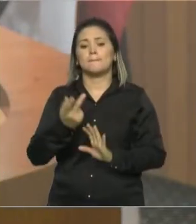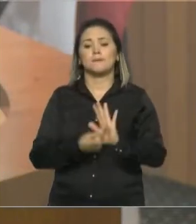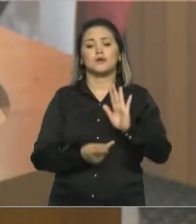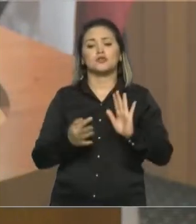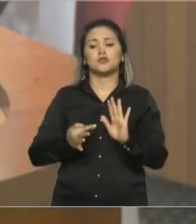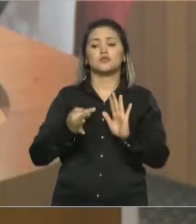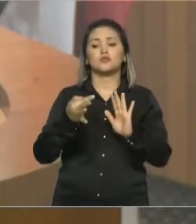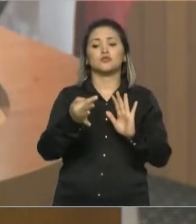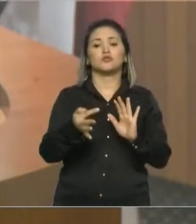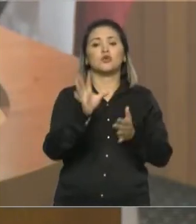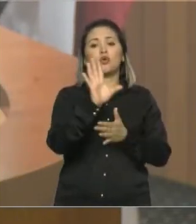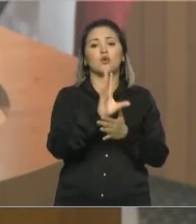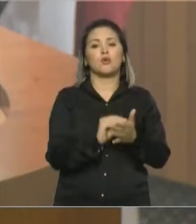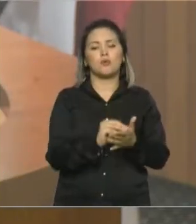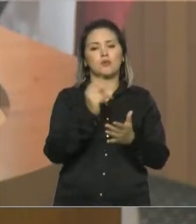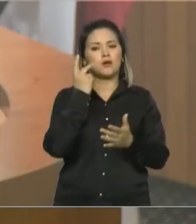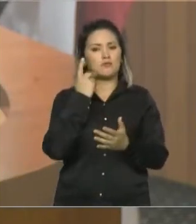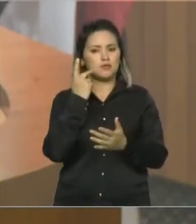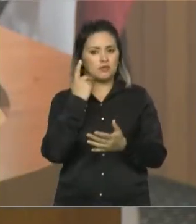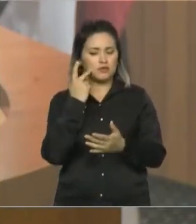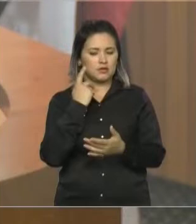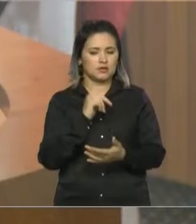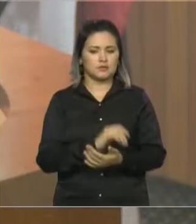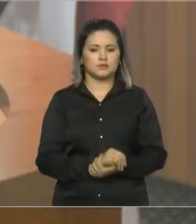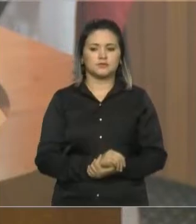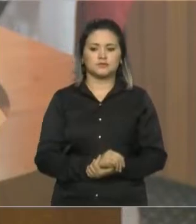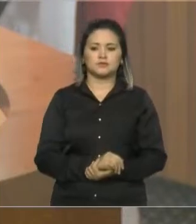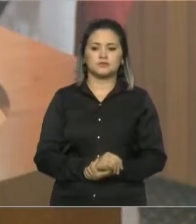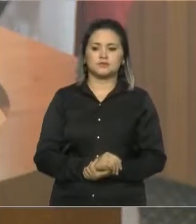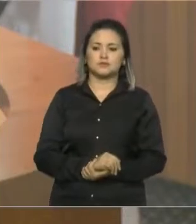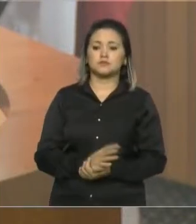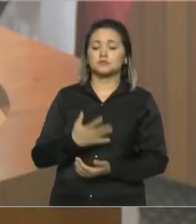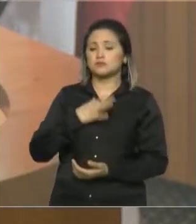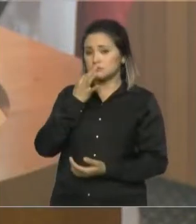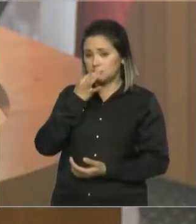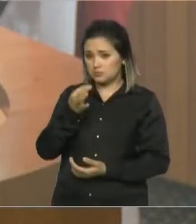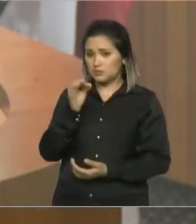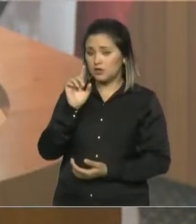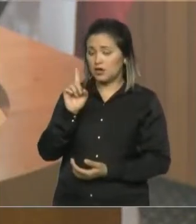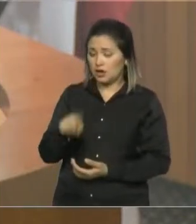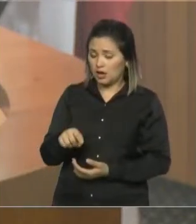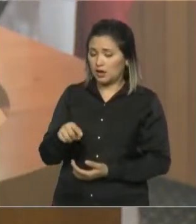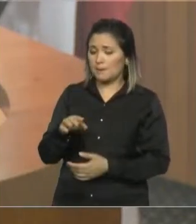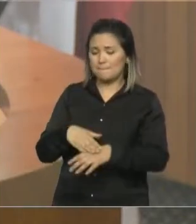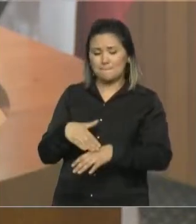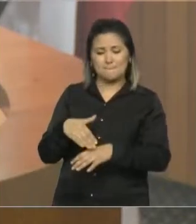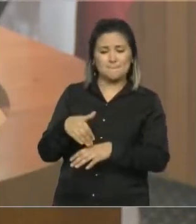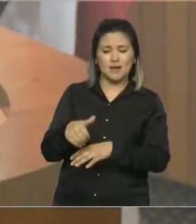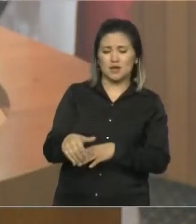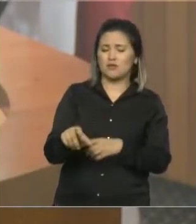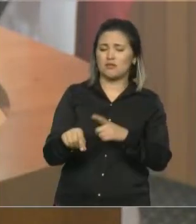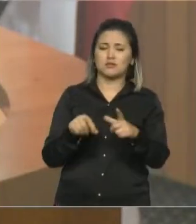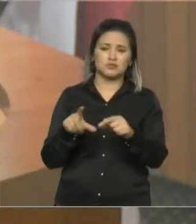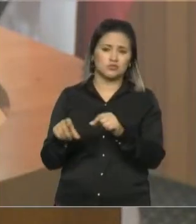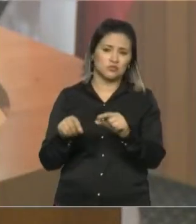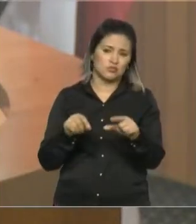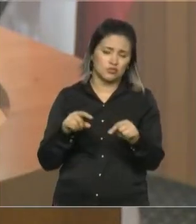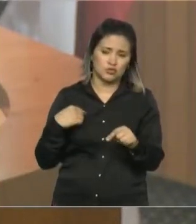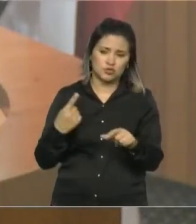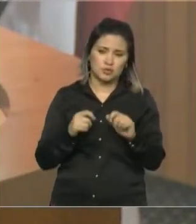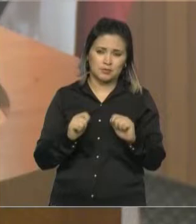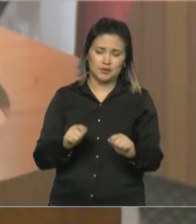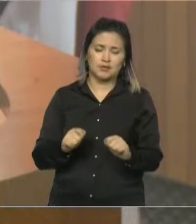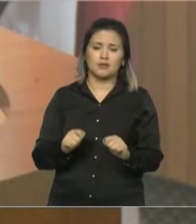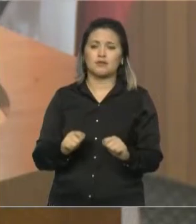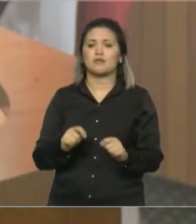do Ceará, e dizer que eu acho que é um caminho natural para onde a gente deve seguir.